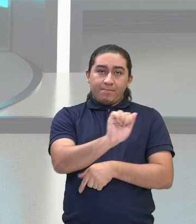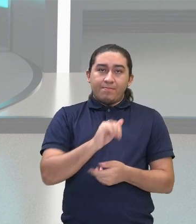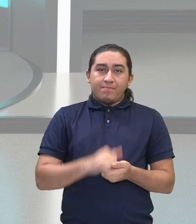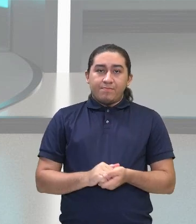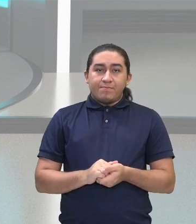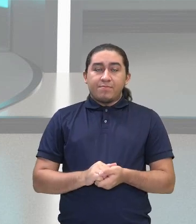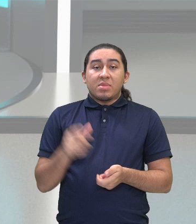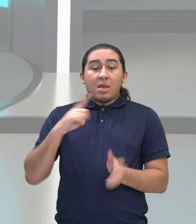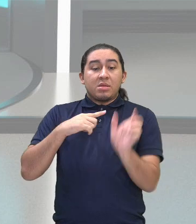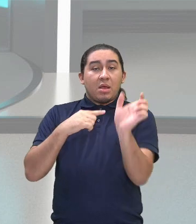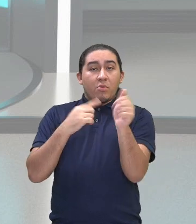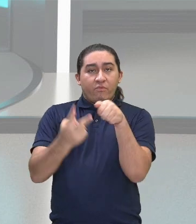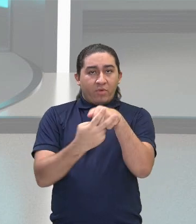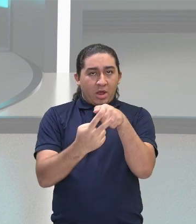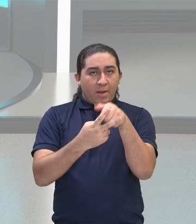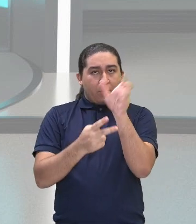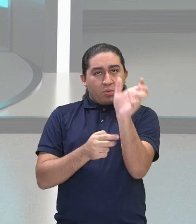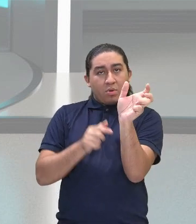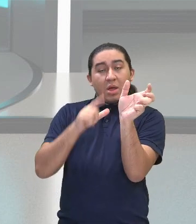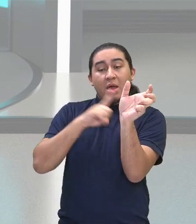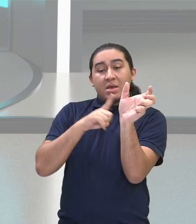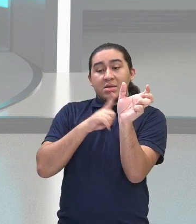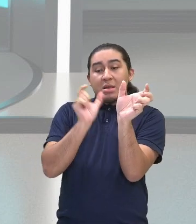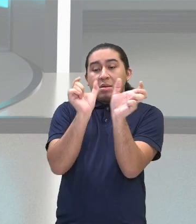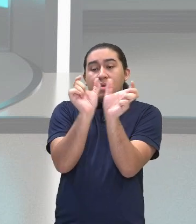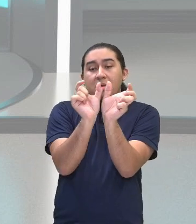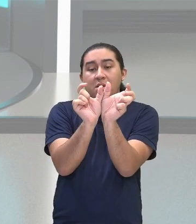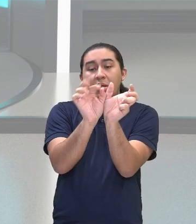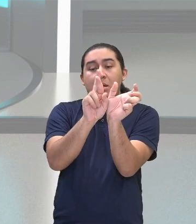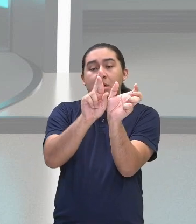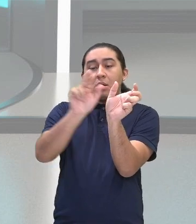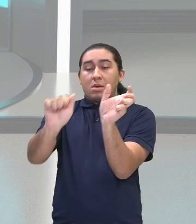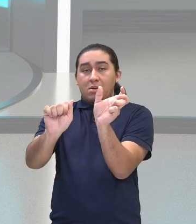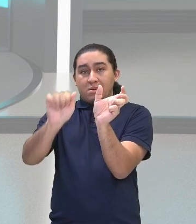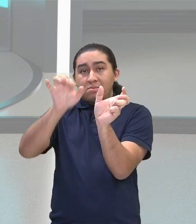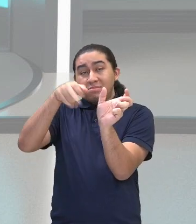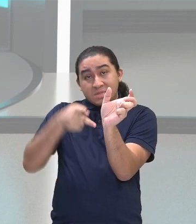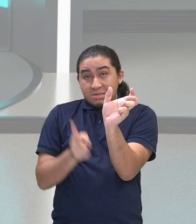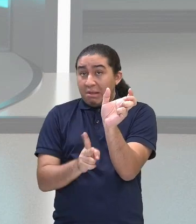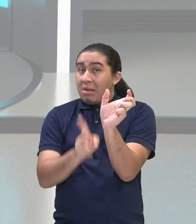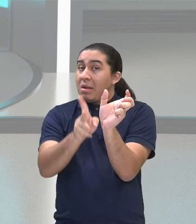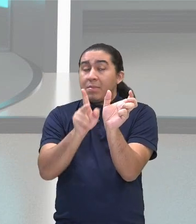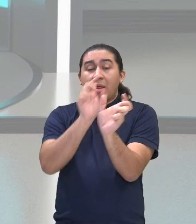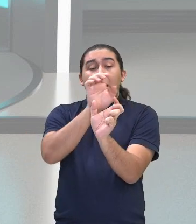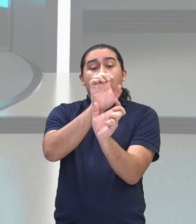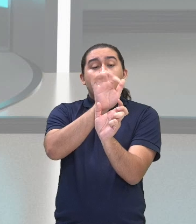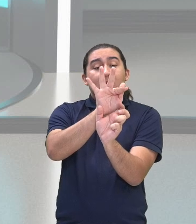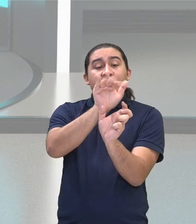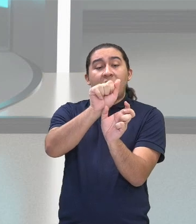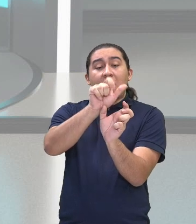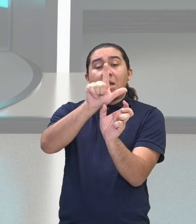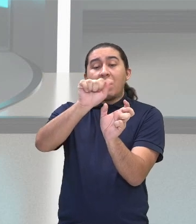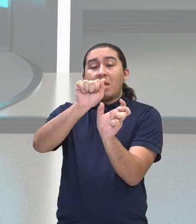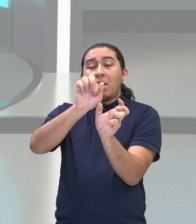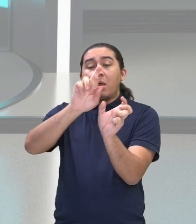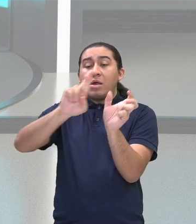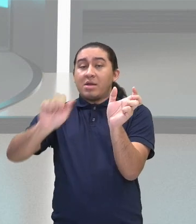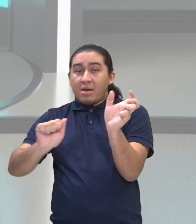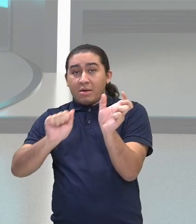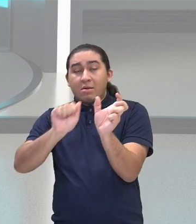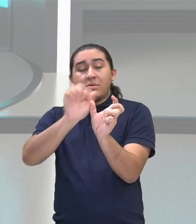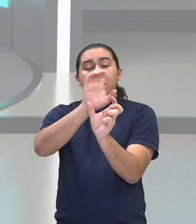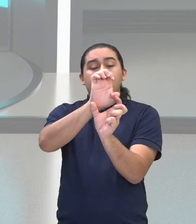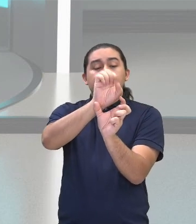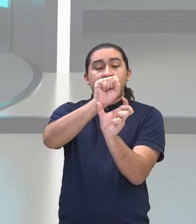primeira conjugação. Eu falava, eu falara, eu escrevera, eu fizera,